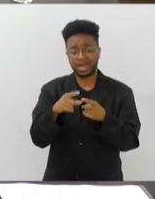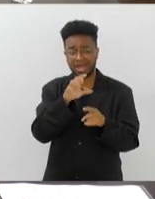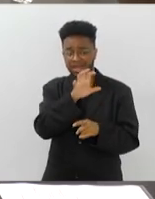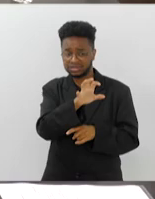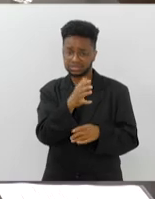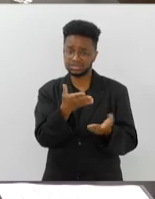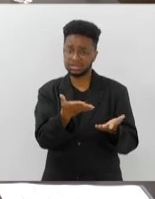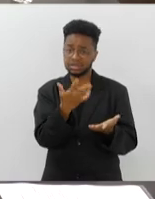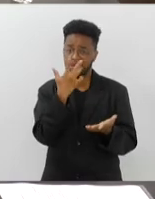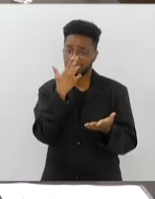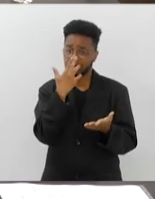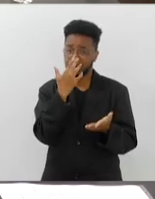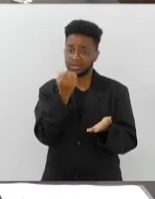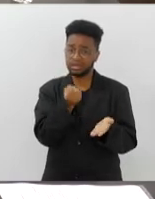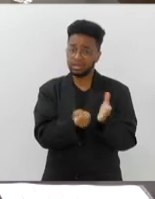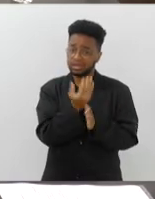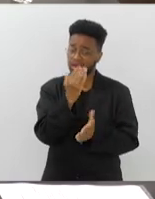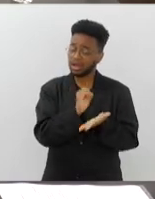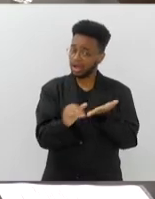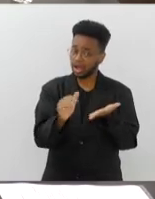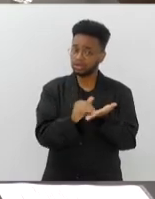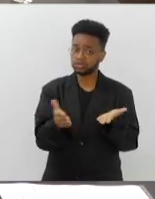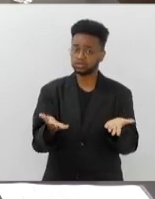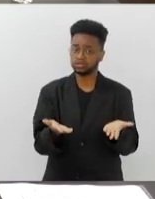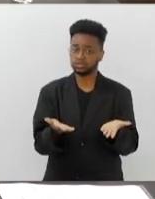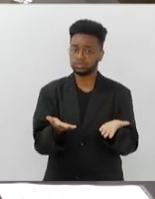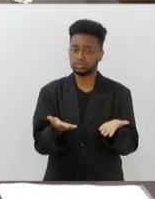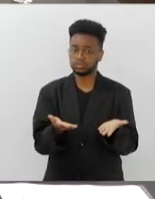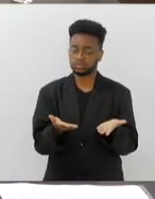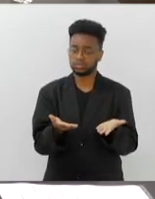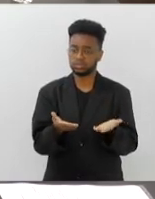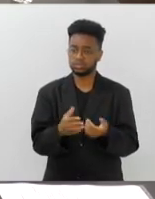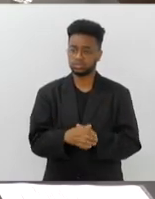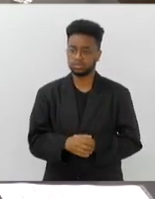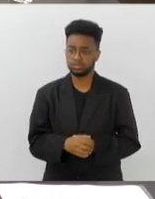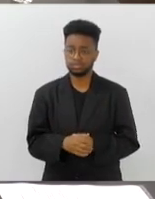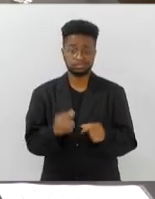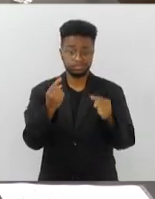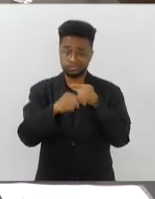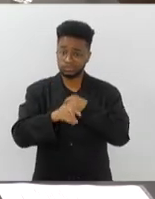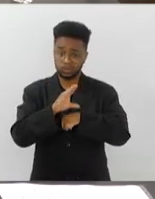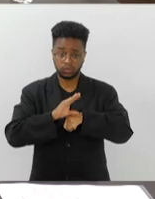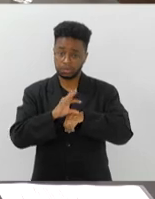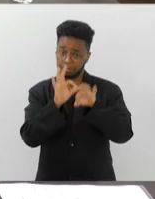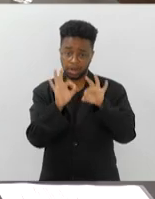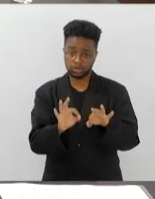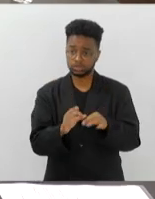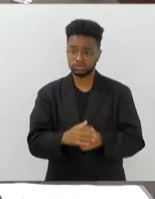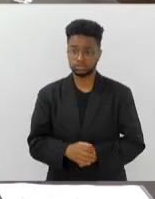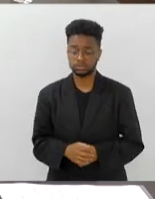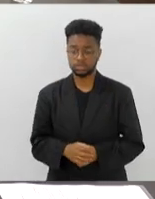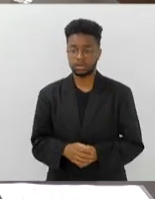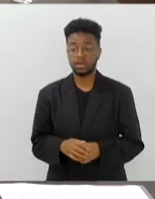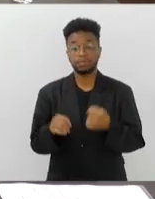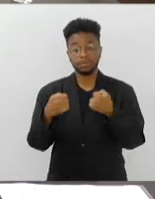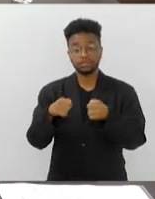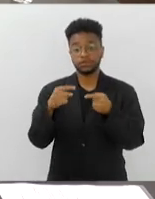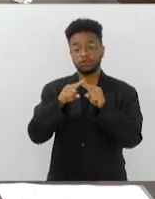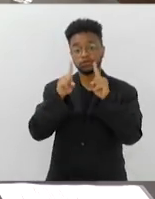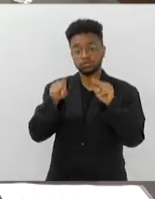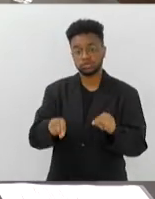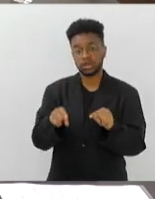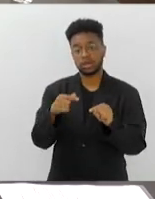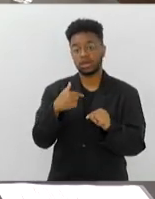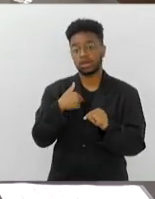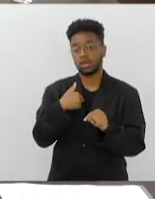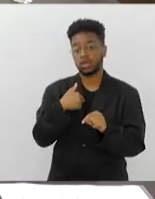cria uma cria um órgão público. Cria despesa. É uma inconstitucionalidade flagrante. Vai precisar de cargo. Eu